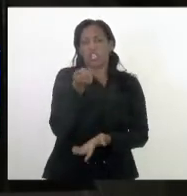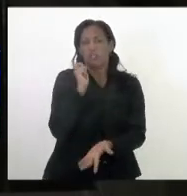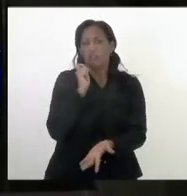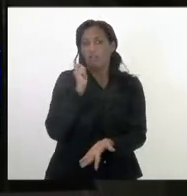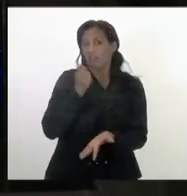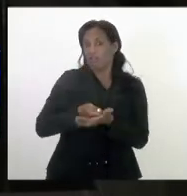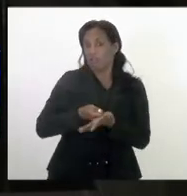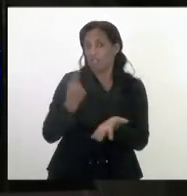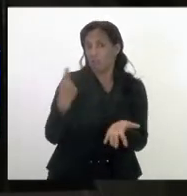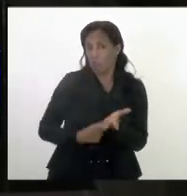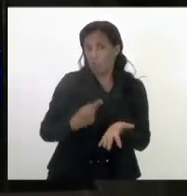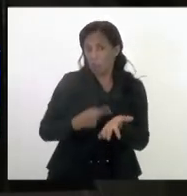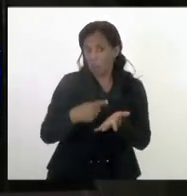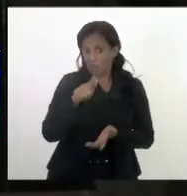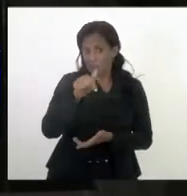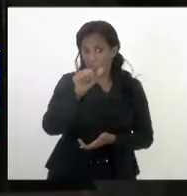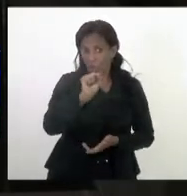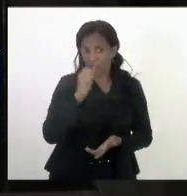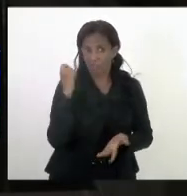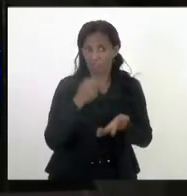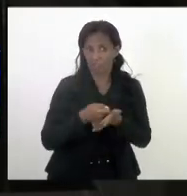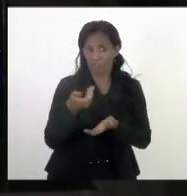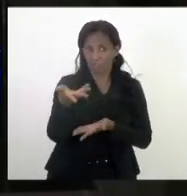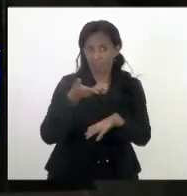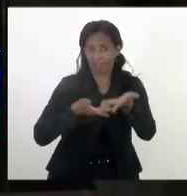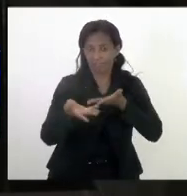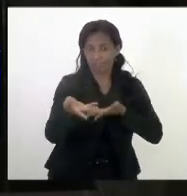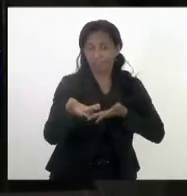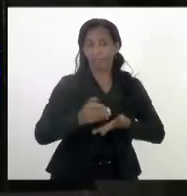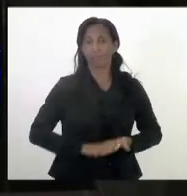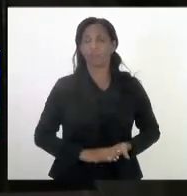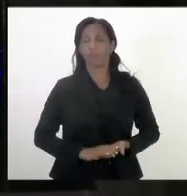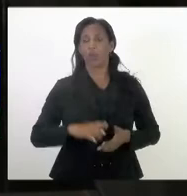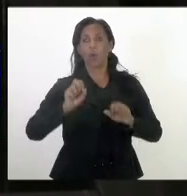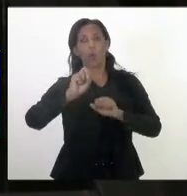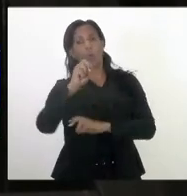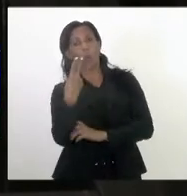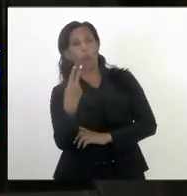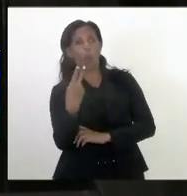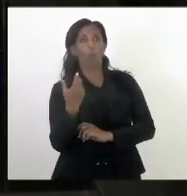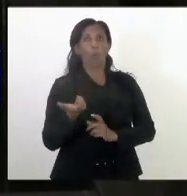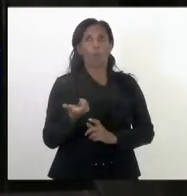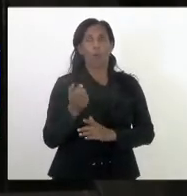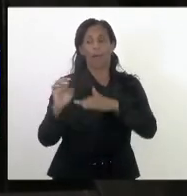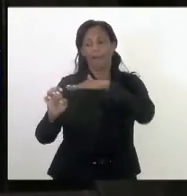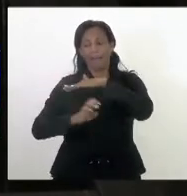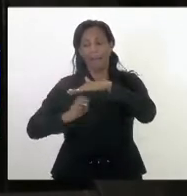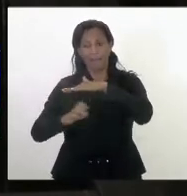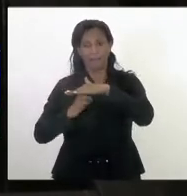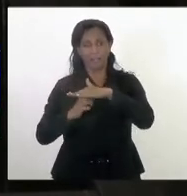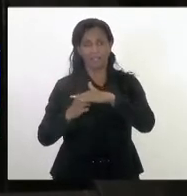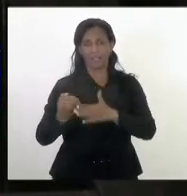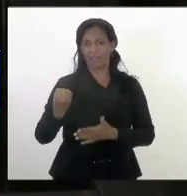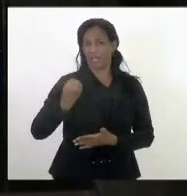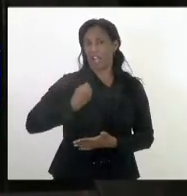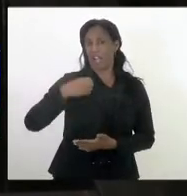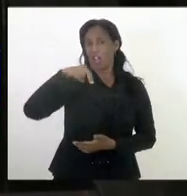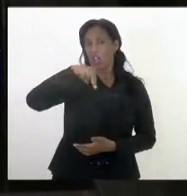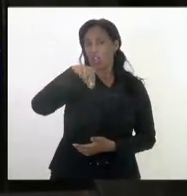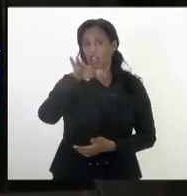a gastar com gás? As empresas que venderão esse gás, dará nota fiscal para a gente